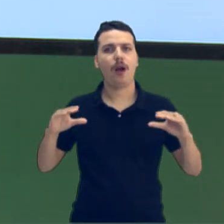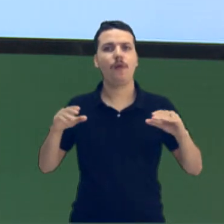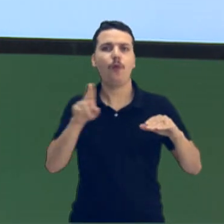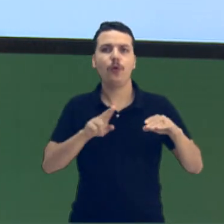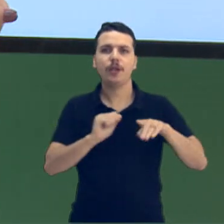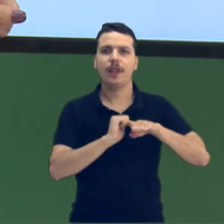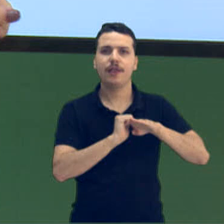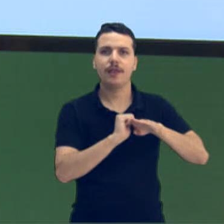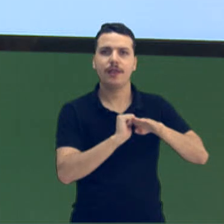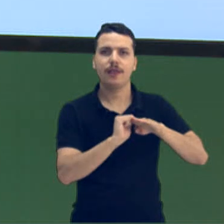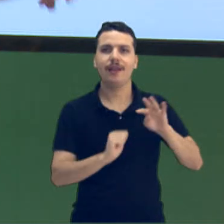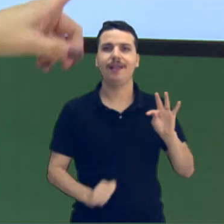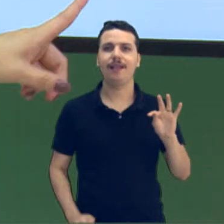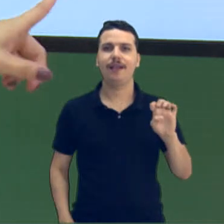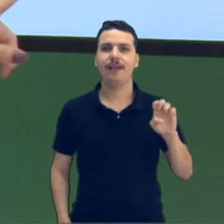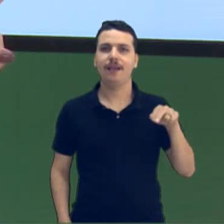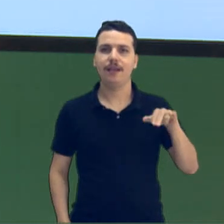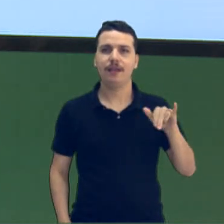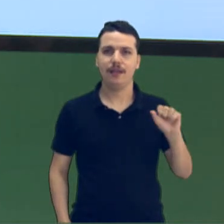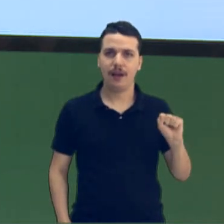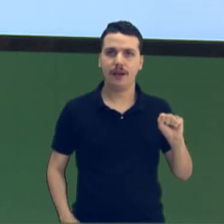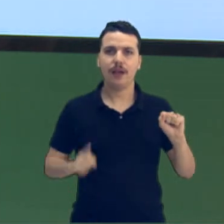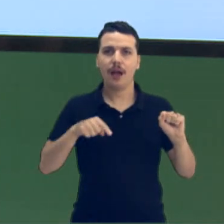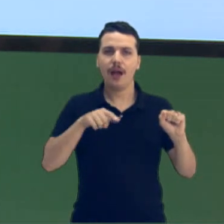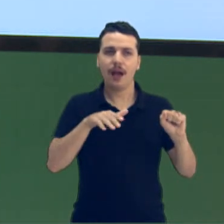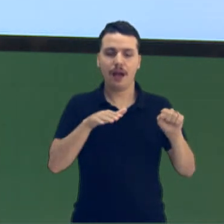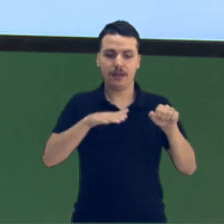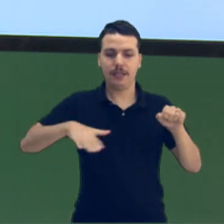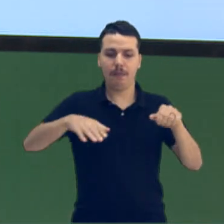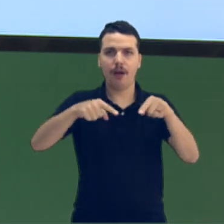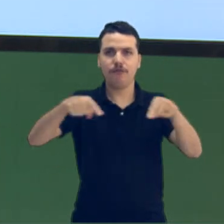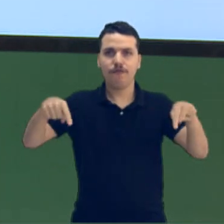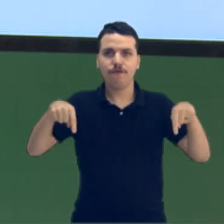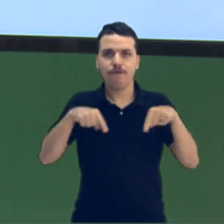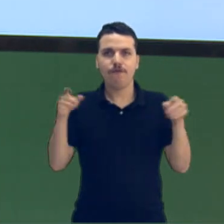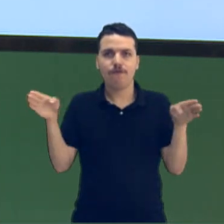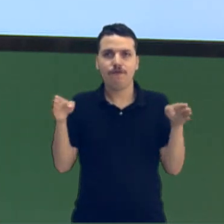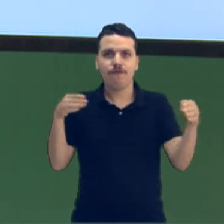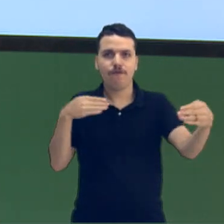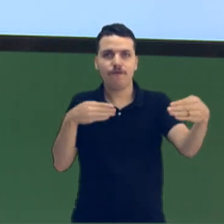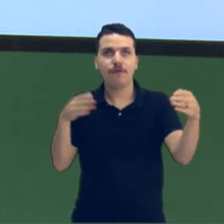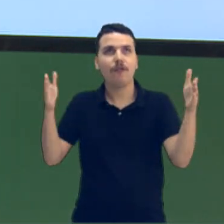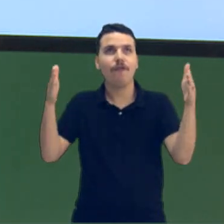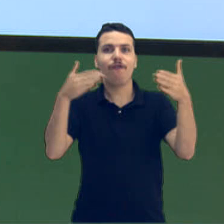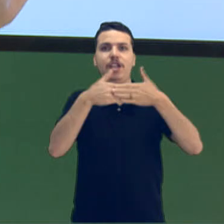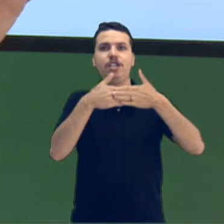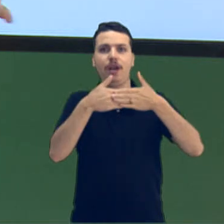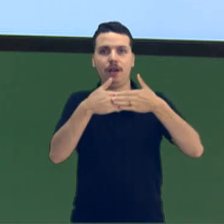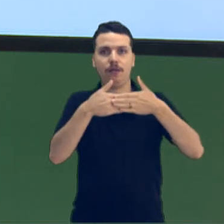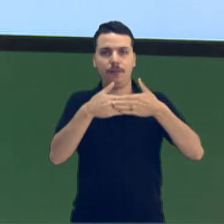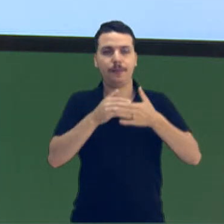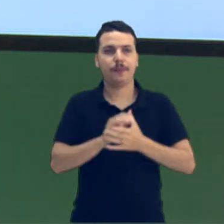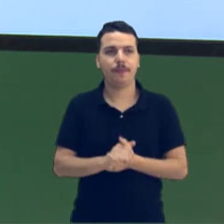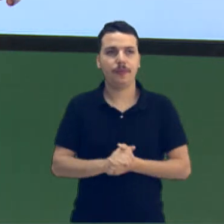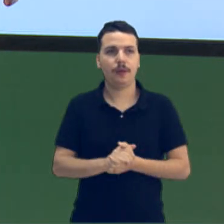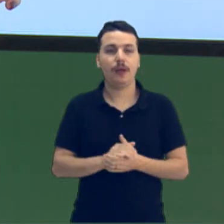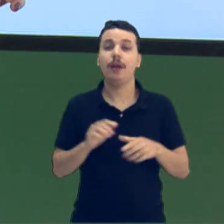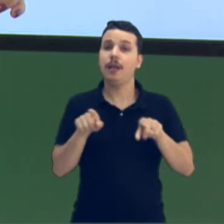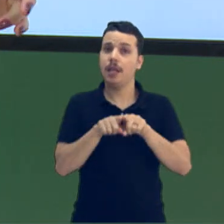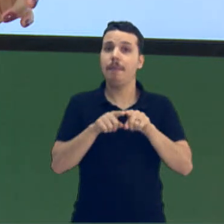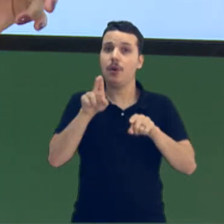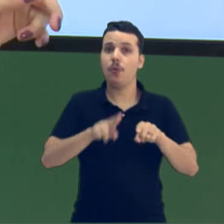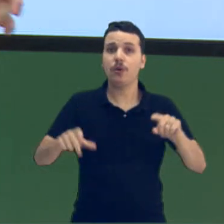né? Porque é um espaço fechado, né? A gente vai ver uma quadra, né? Então, e até